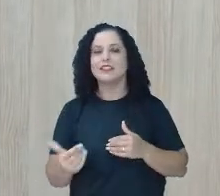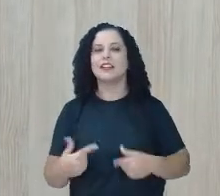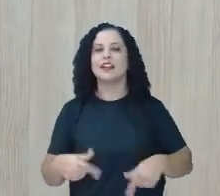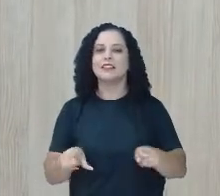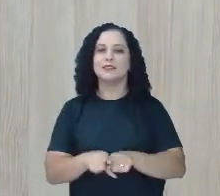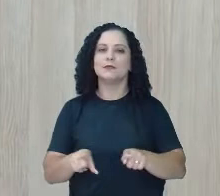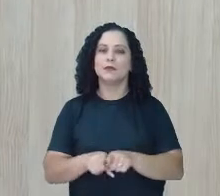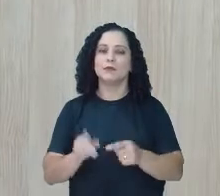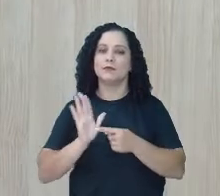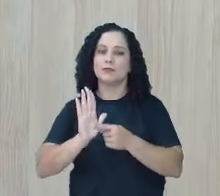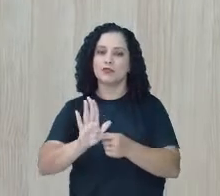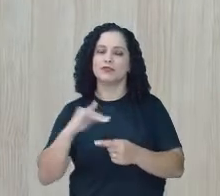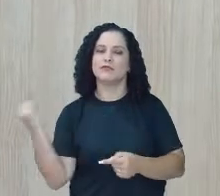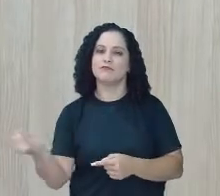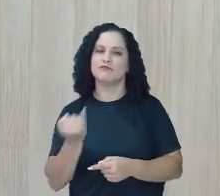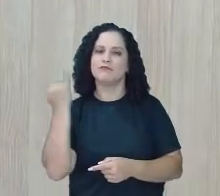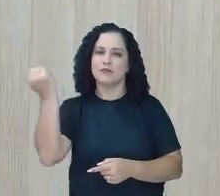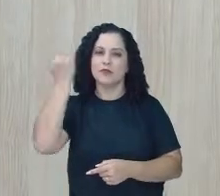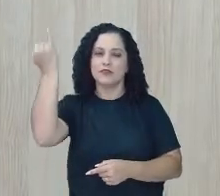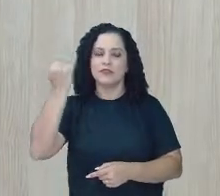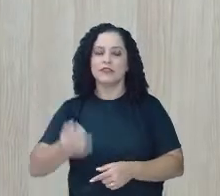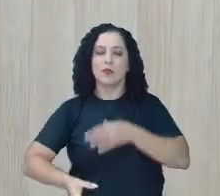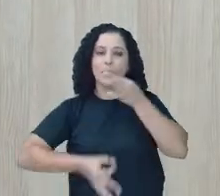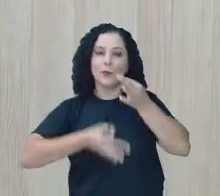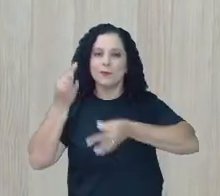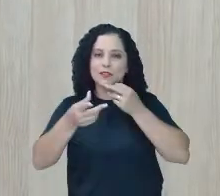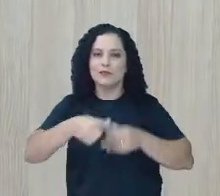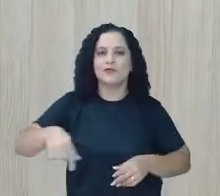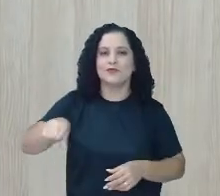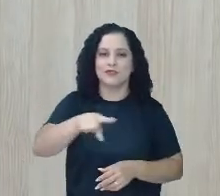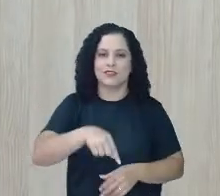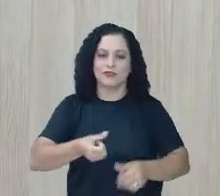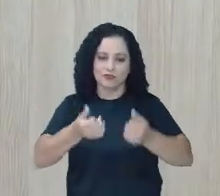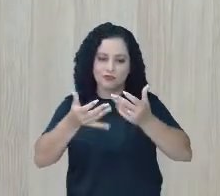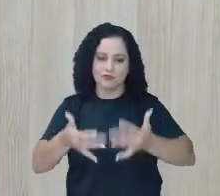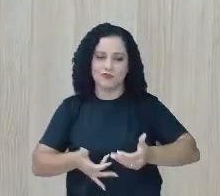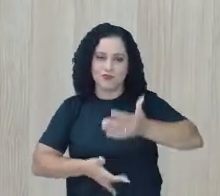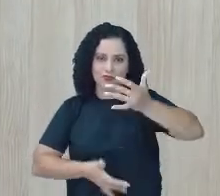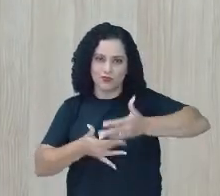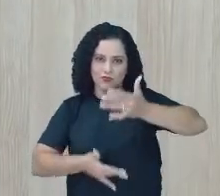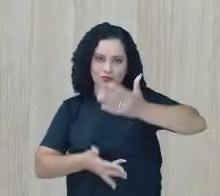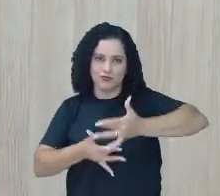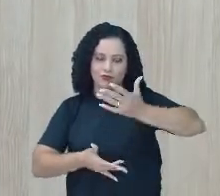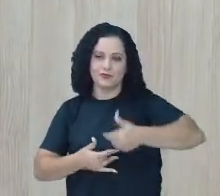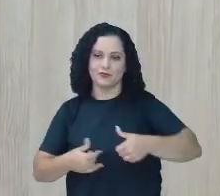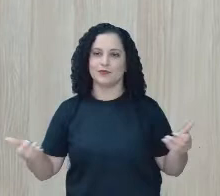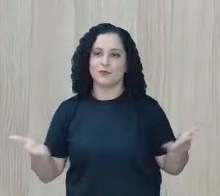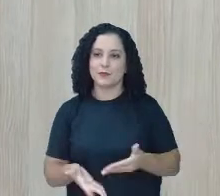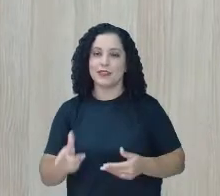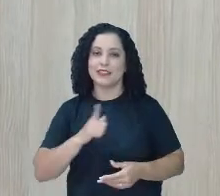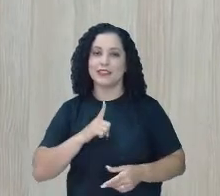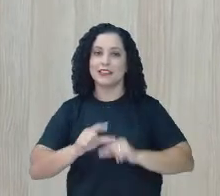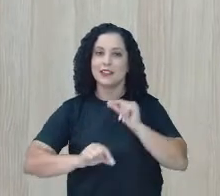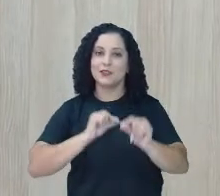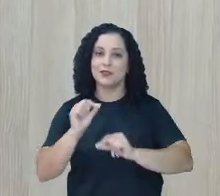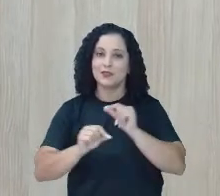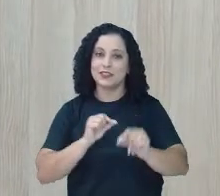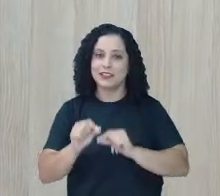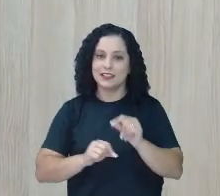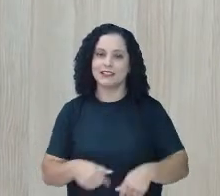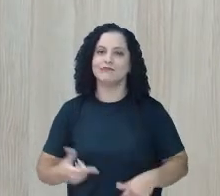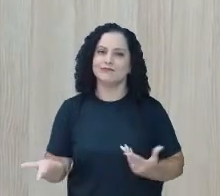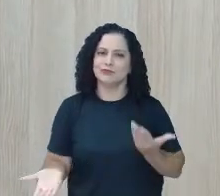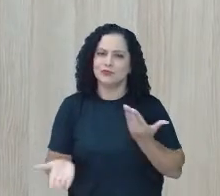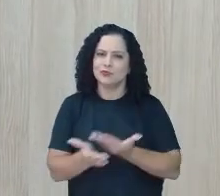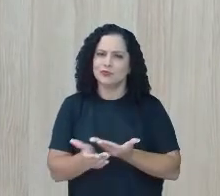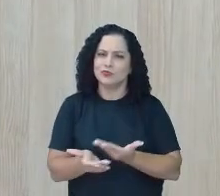a importância dos seus comentários, das suas dúvidas ali no chat, tá certo? A gente tem aqui a felicidade de trabalhar com o 7º ano, que